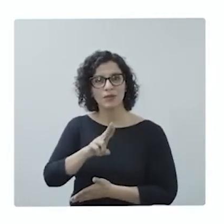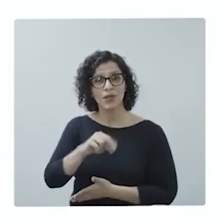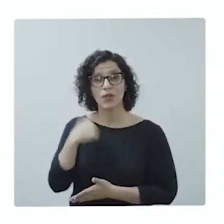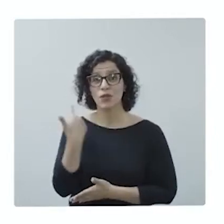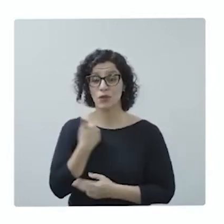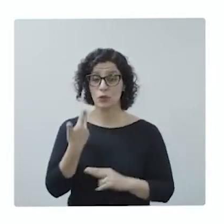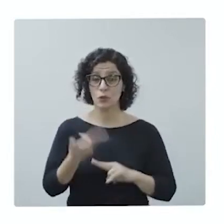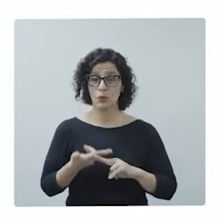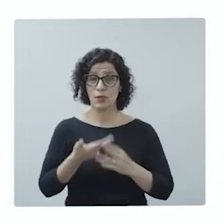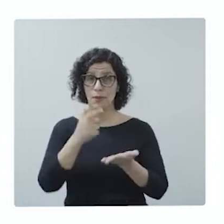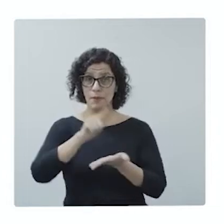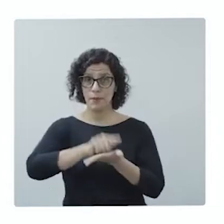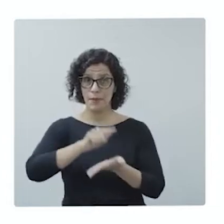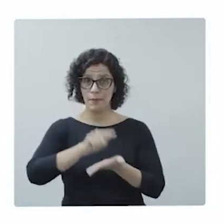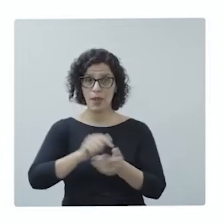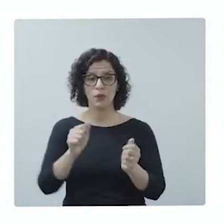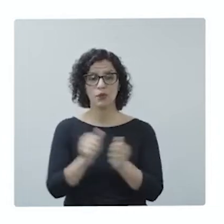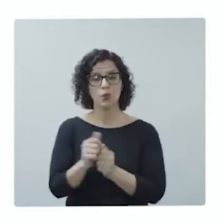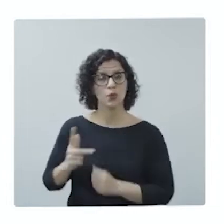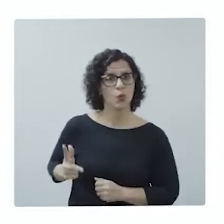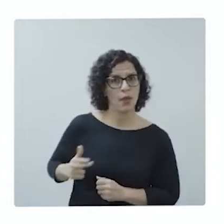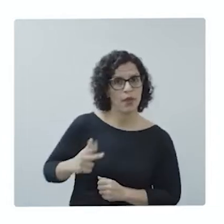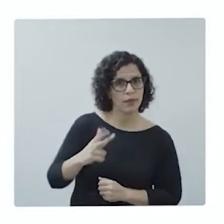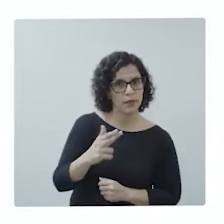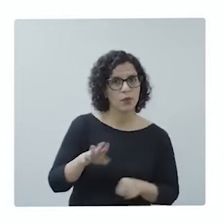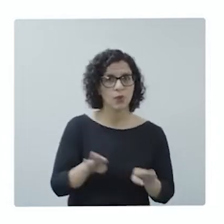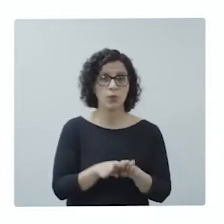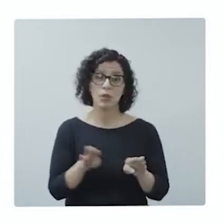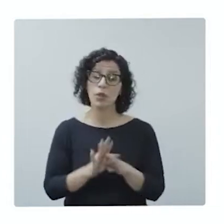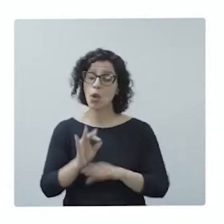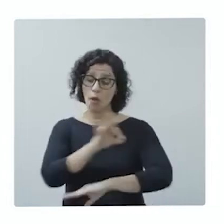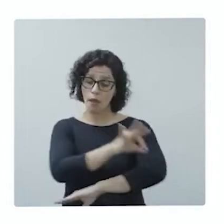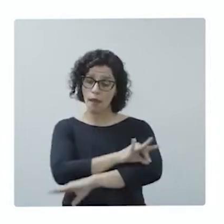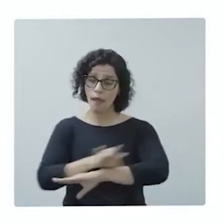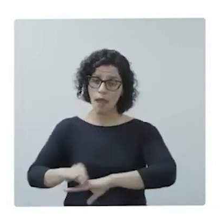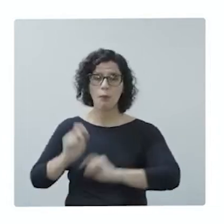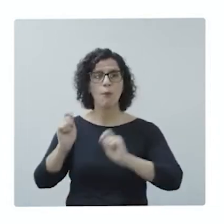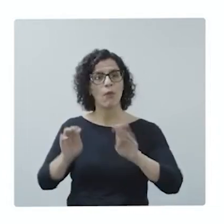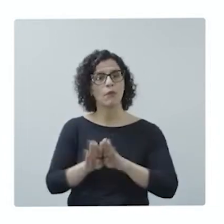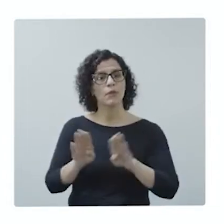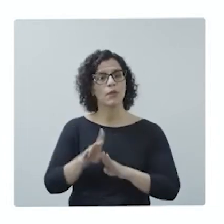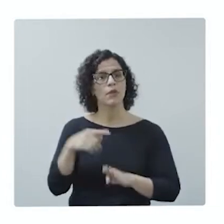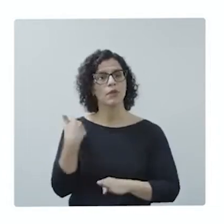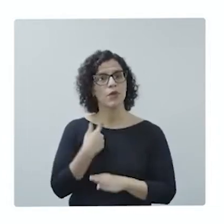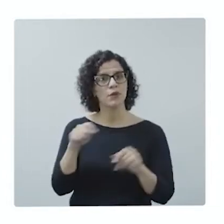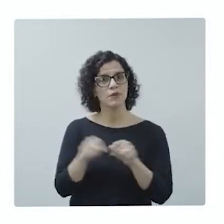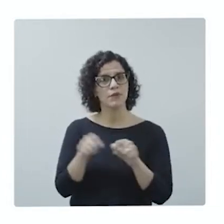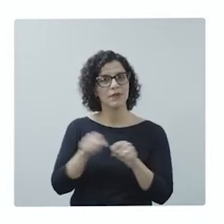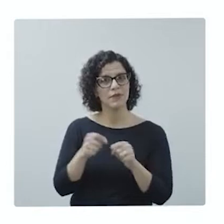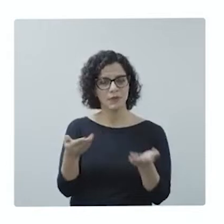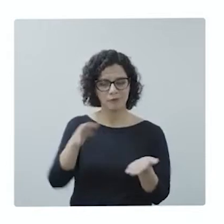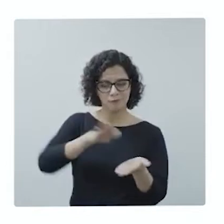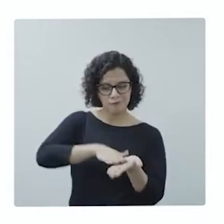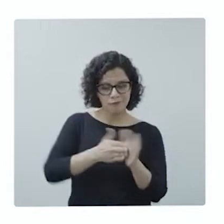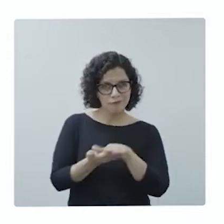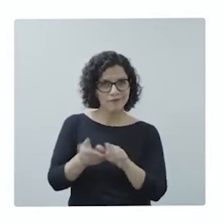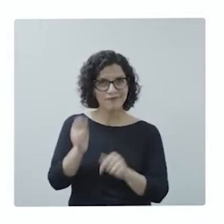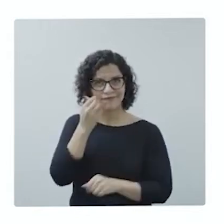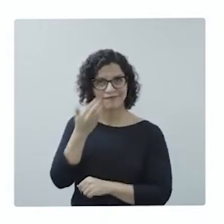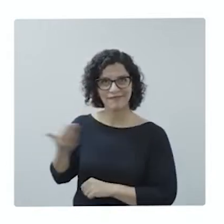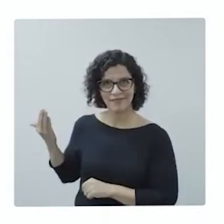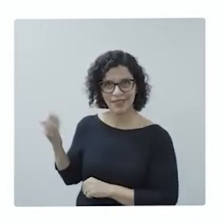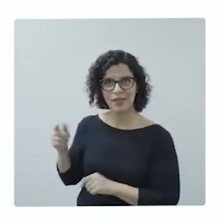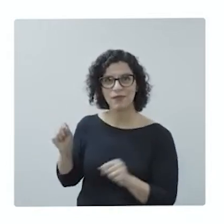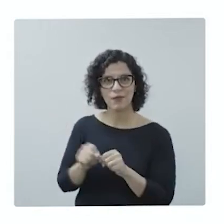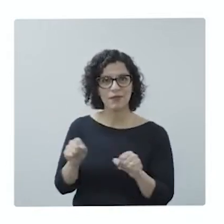papel sulfite, a tesoura, uma régua, para nós fazermos a dobradura. Eu